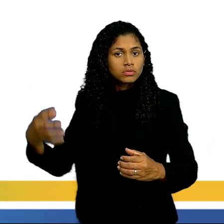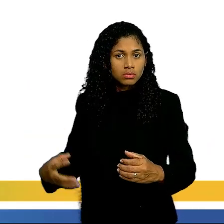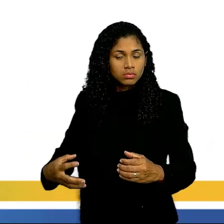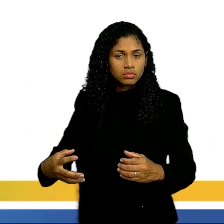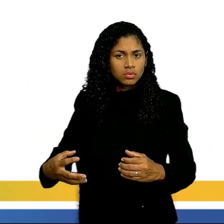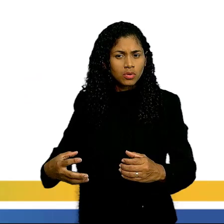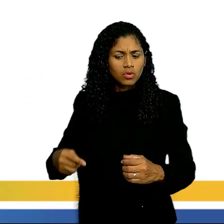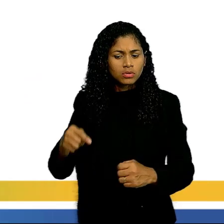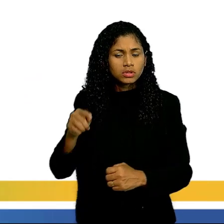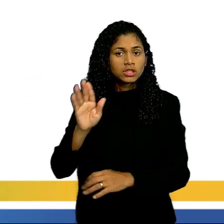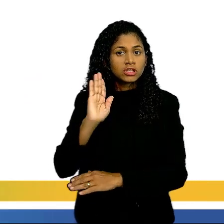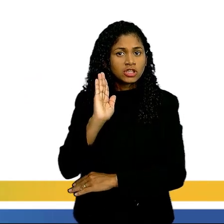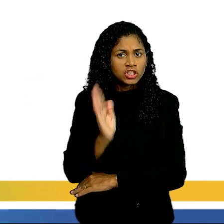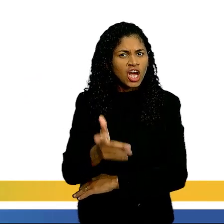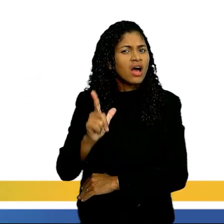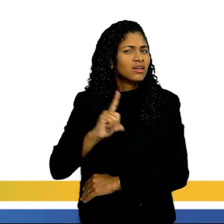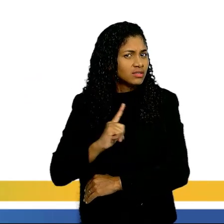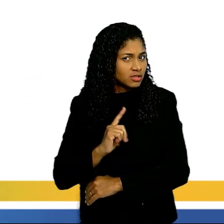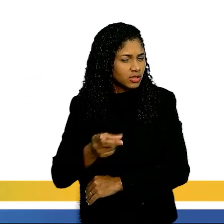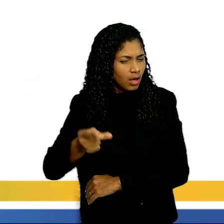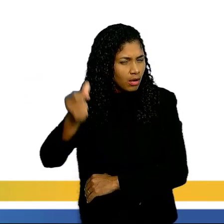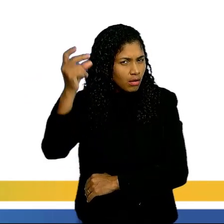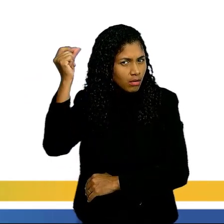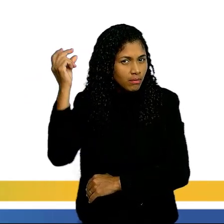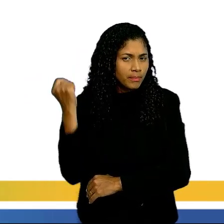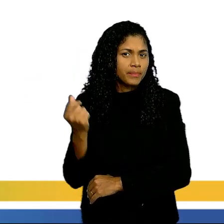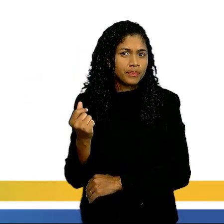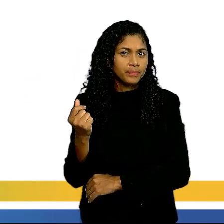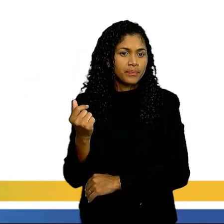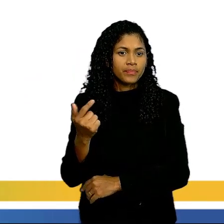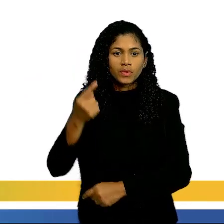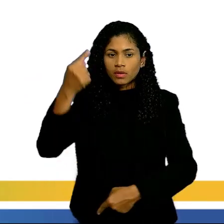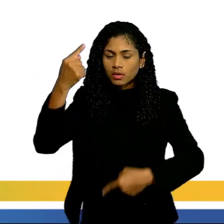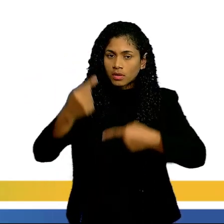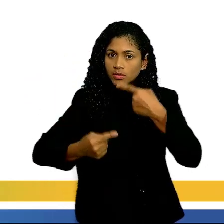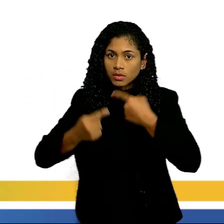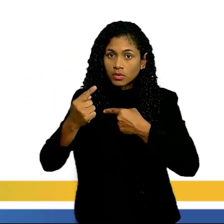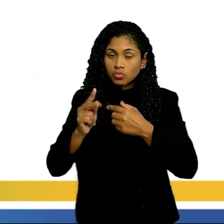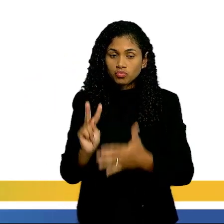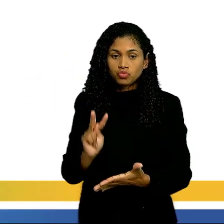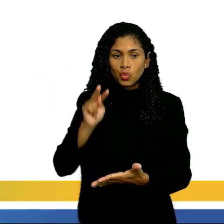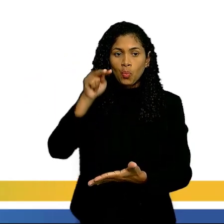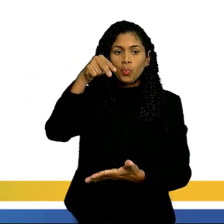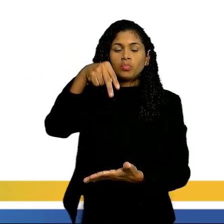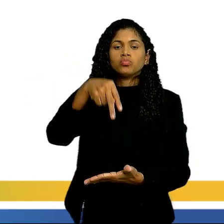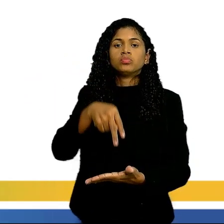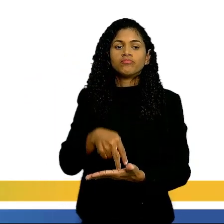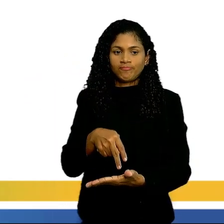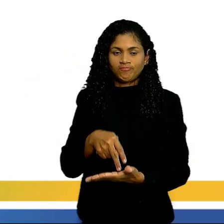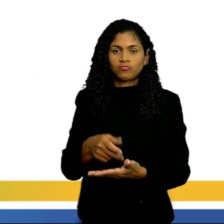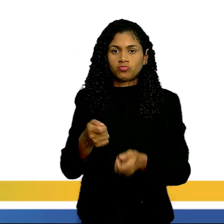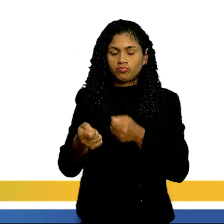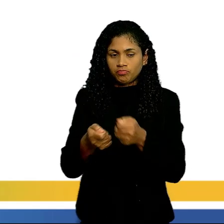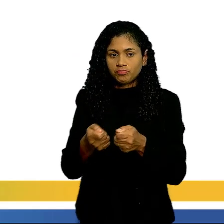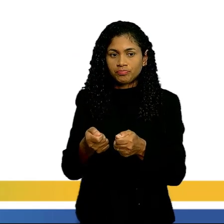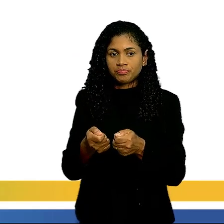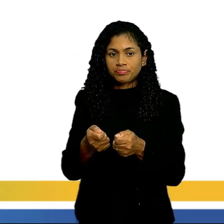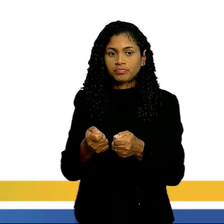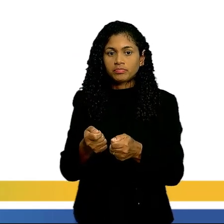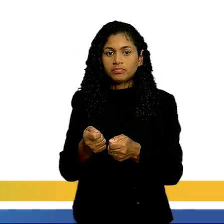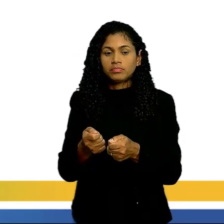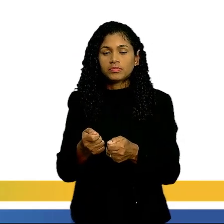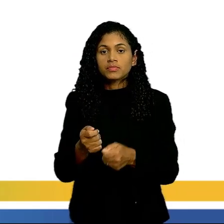muito tempo? Em seu discurso de posse, como forma de legitimar o regime político implantado em 30,